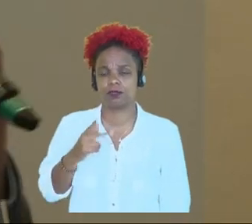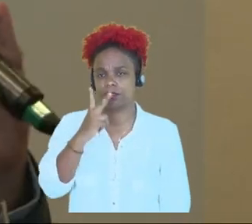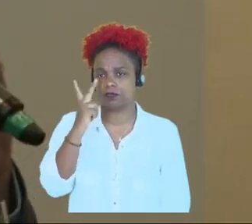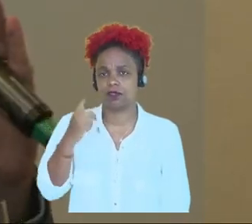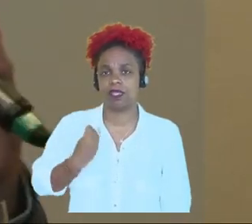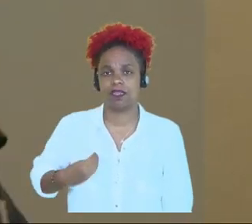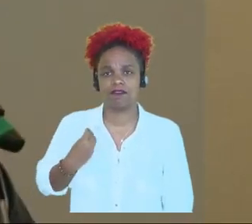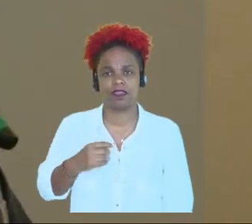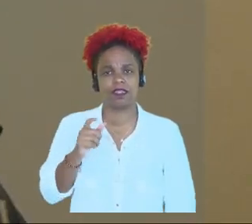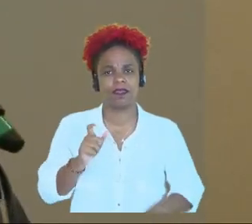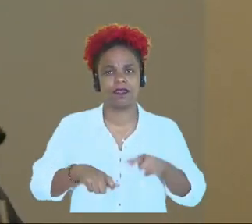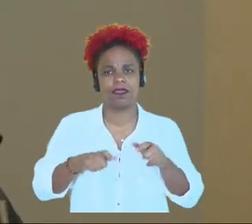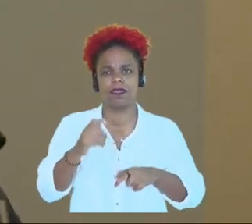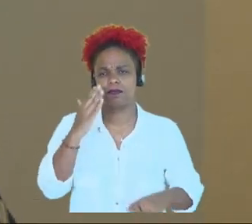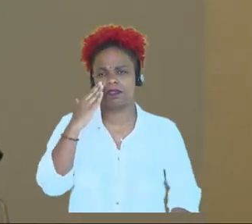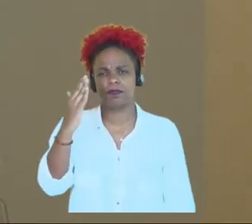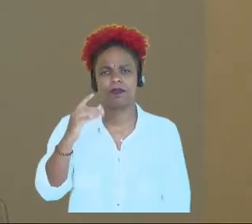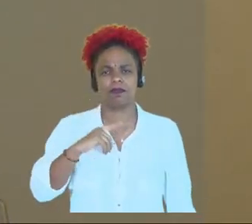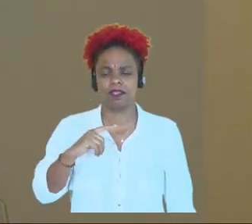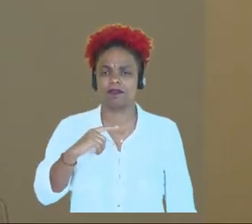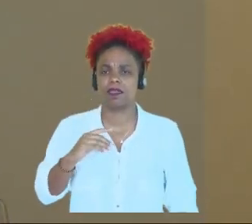é fundamental que se tenha esse equilíbrio.